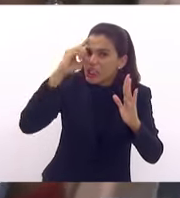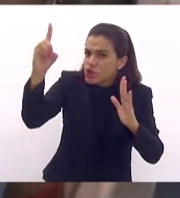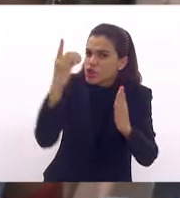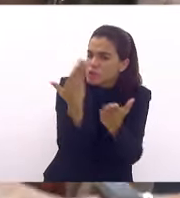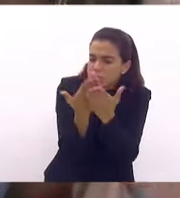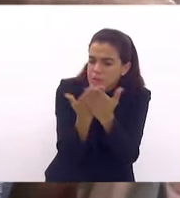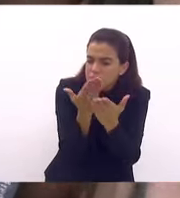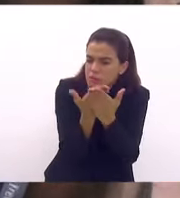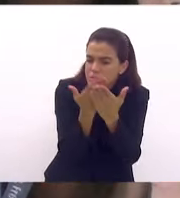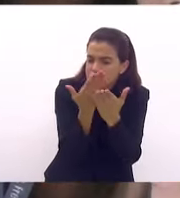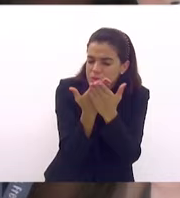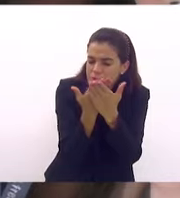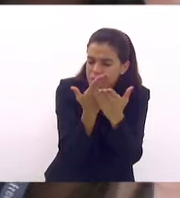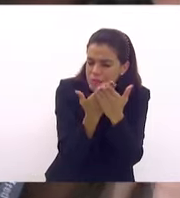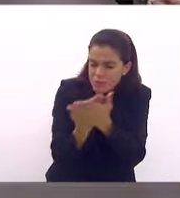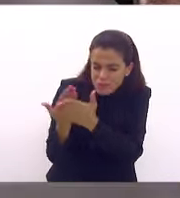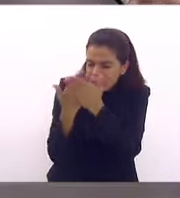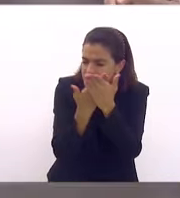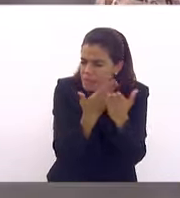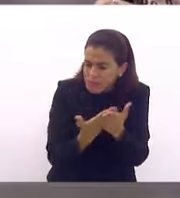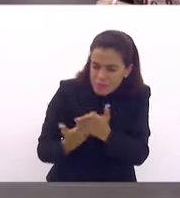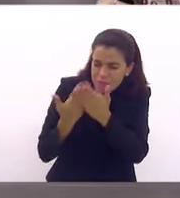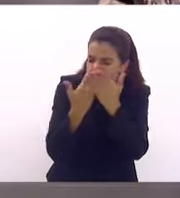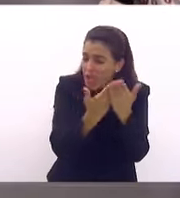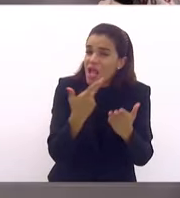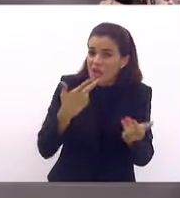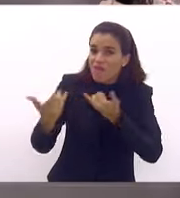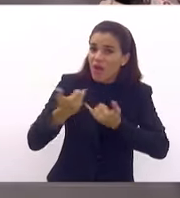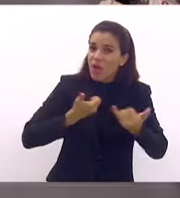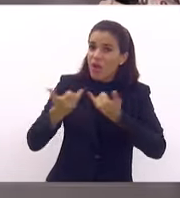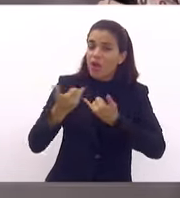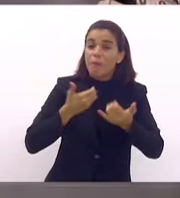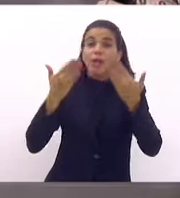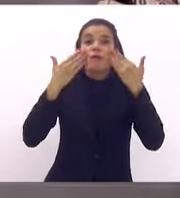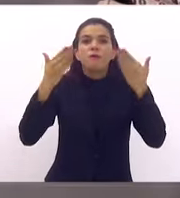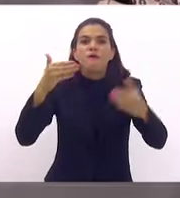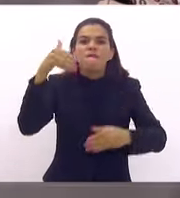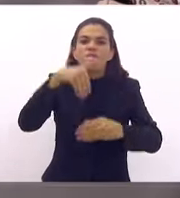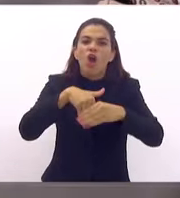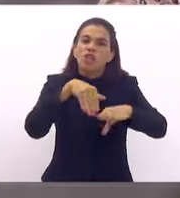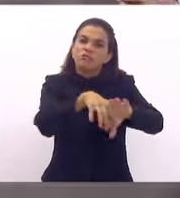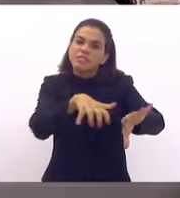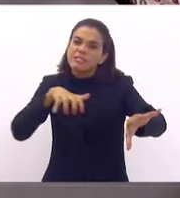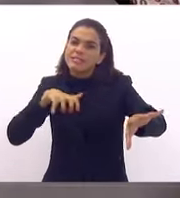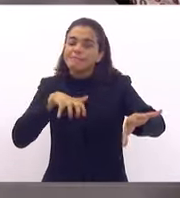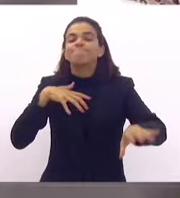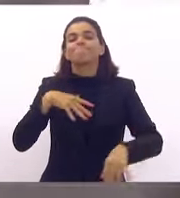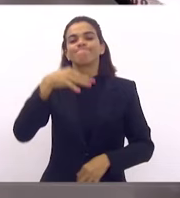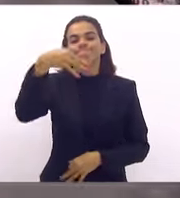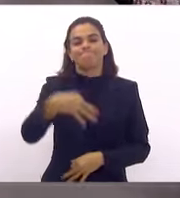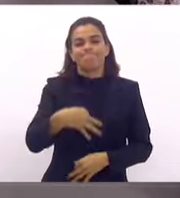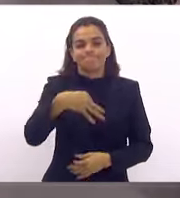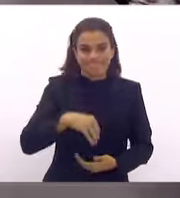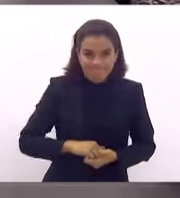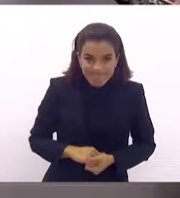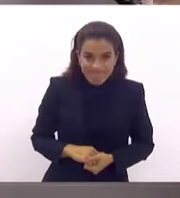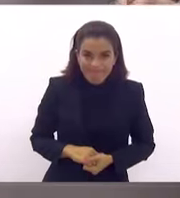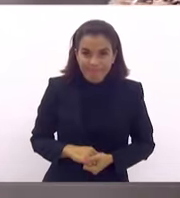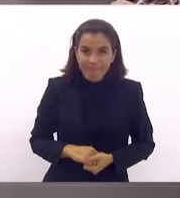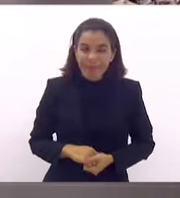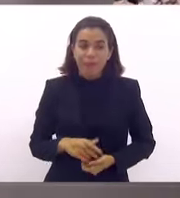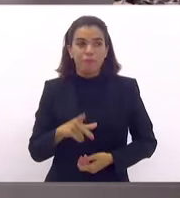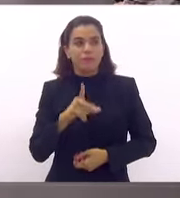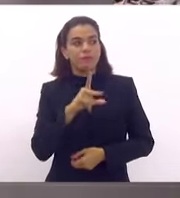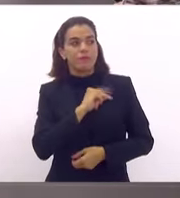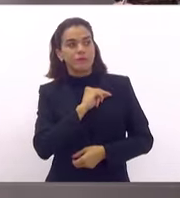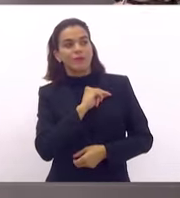para publicar, parecer que ele vai os destaques. Ele falou não, isso. É para ele apresentar voto divergente, com ele certeza. Ele falou isso aqui. Eu falei, minha nossa, é